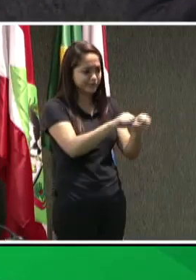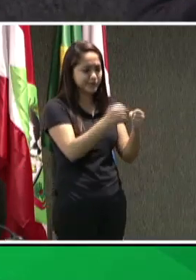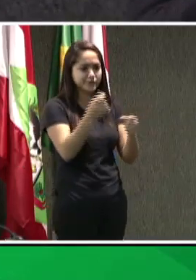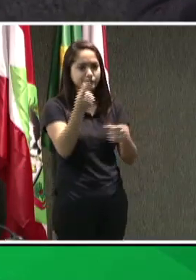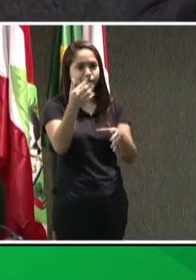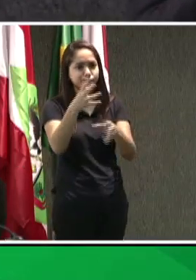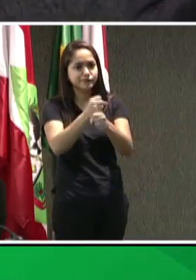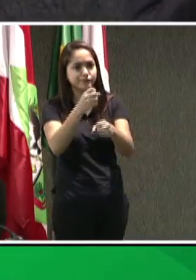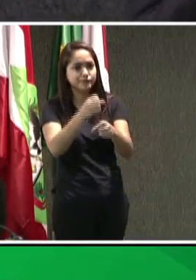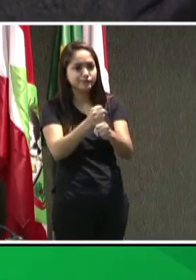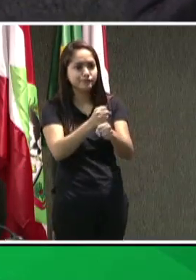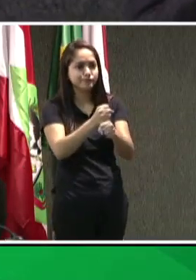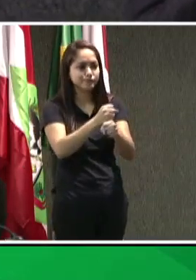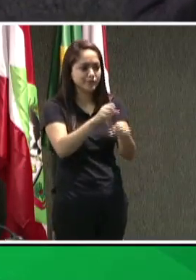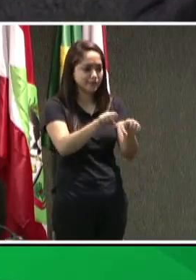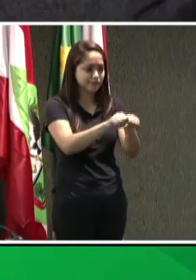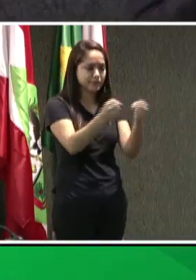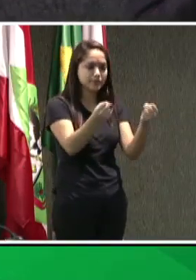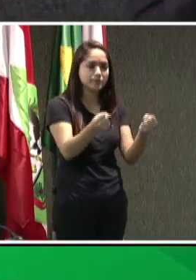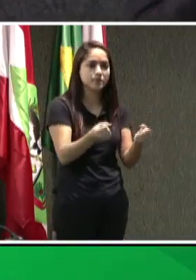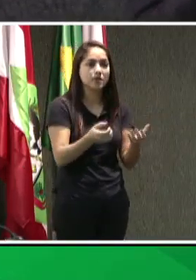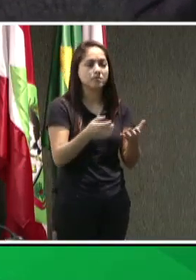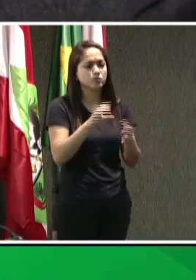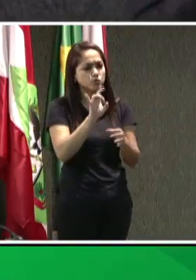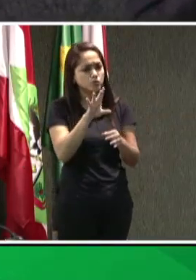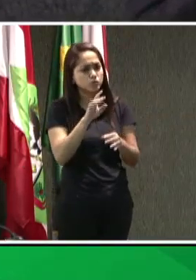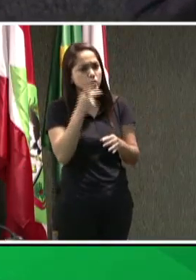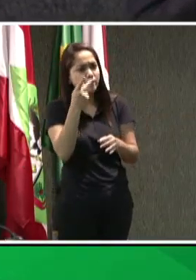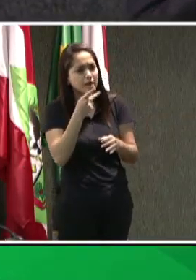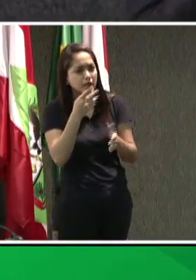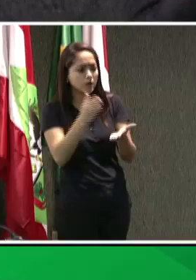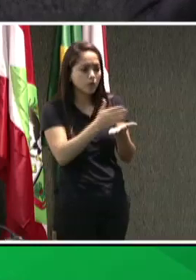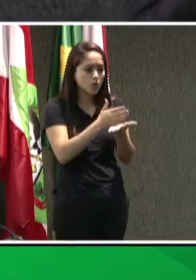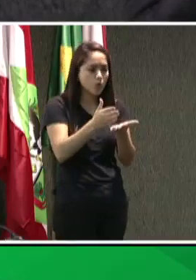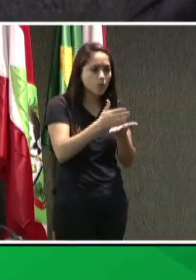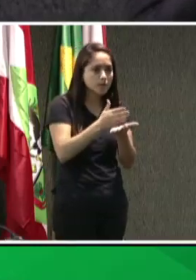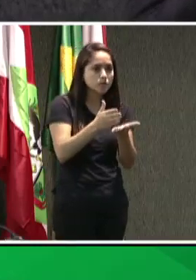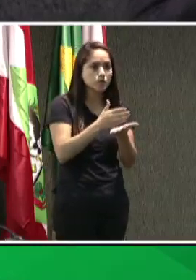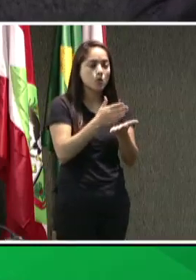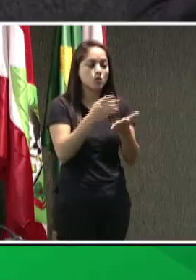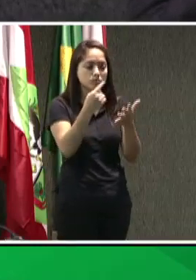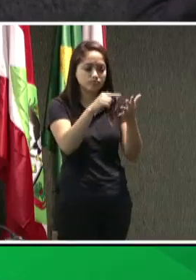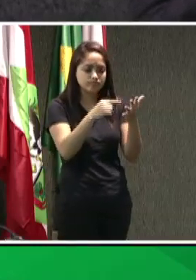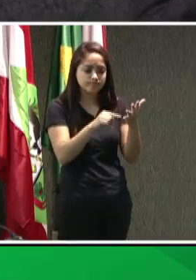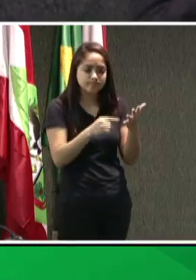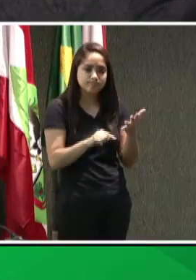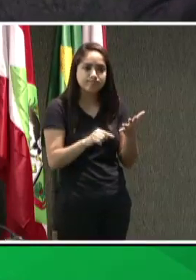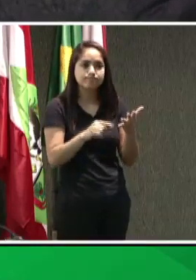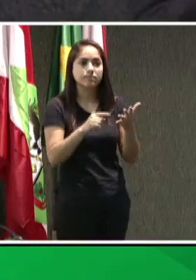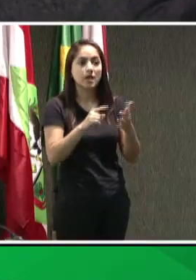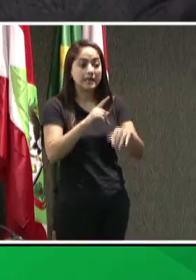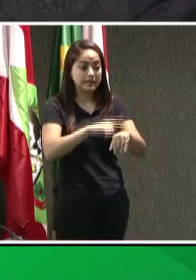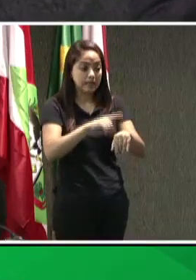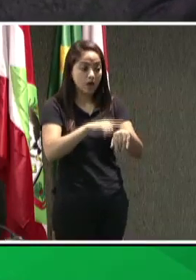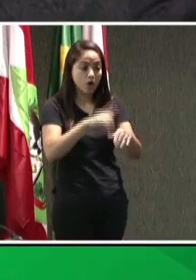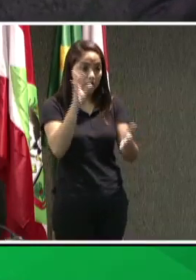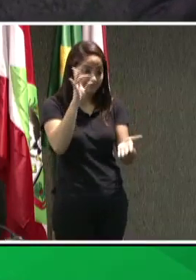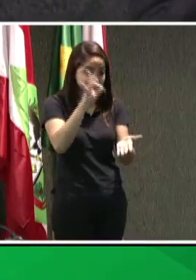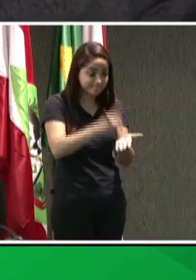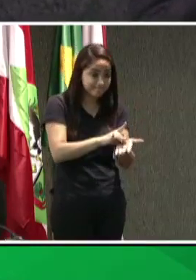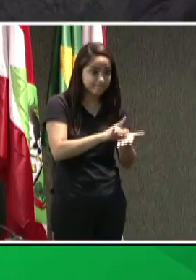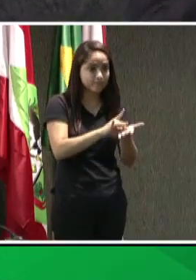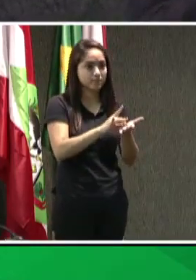da assistência social. Eu estou só citando aqui algumas coisas, porque, na hora de executar